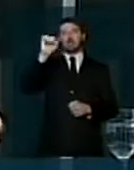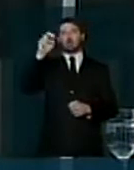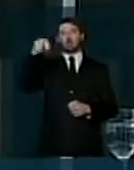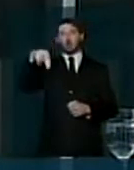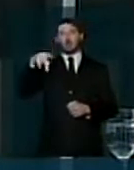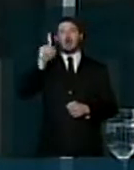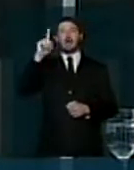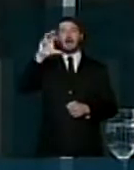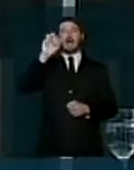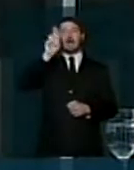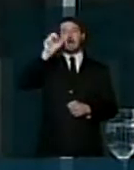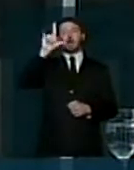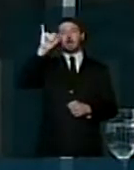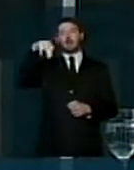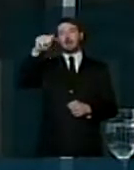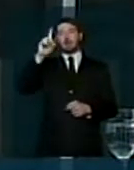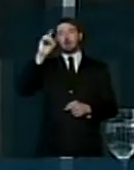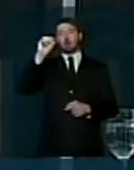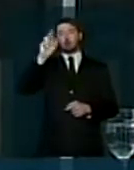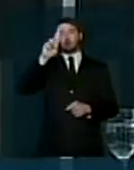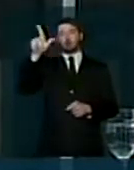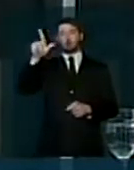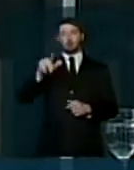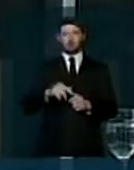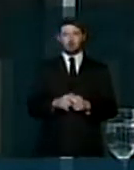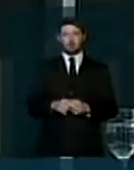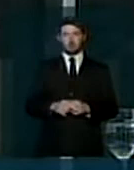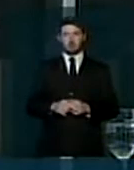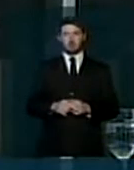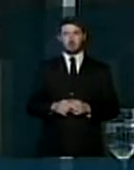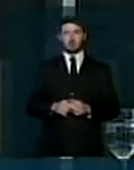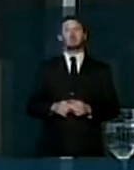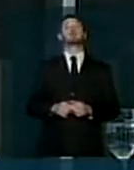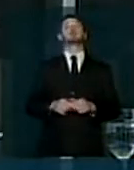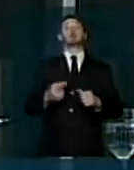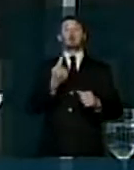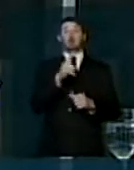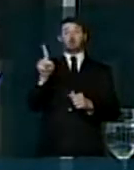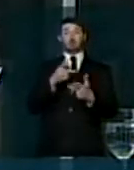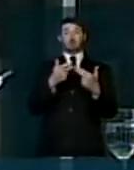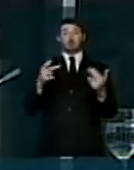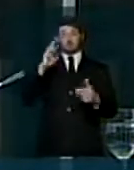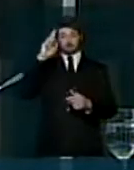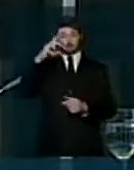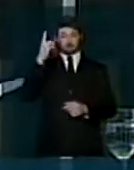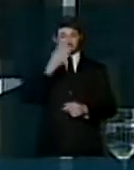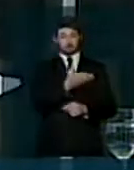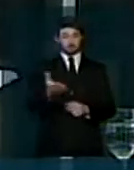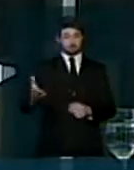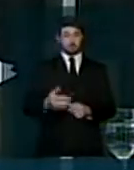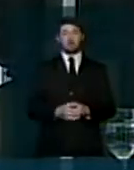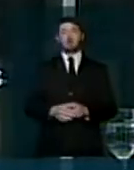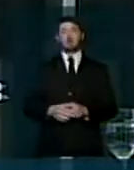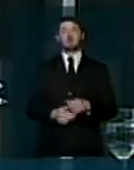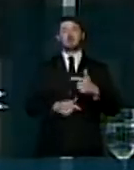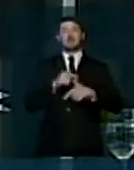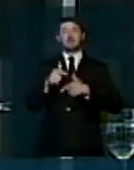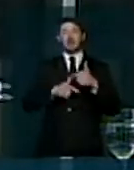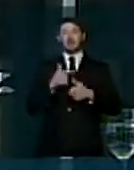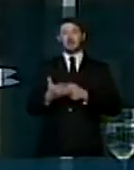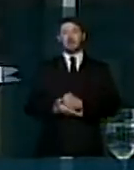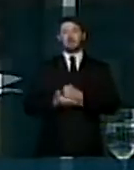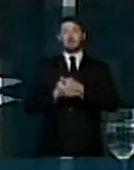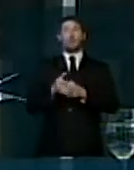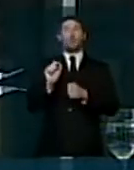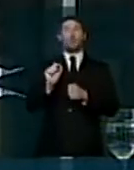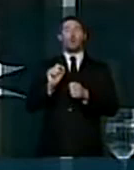do Sul, nos Estados Unidos, e que partiu do porto de Suape. E por último, senhores deputados, trabalhos estruturantes